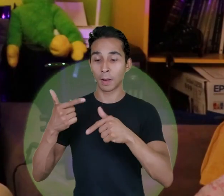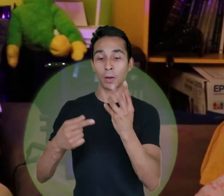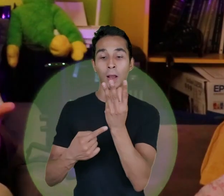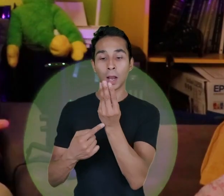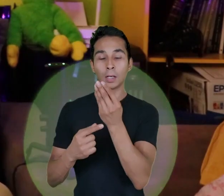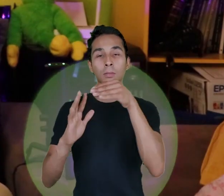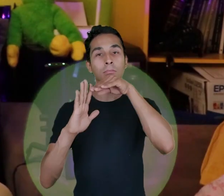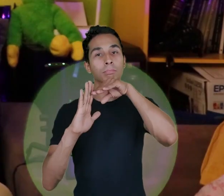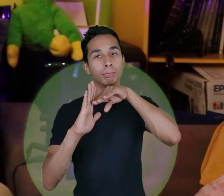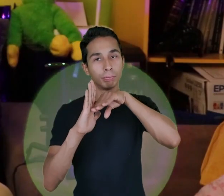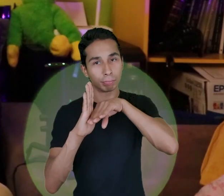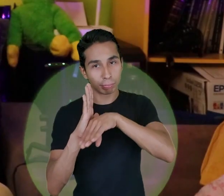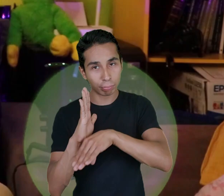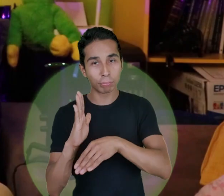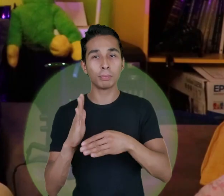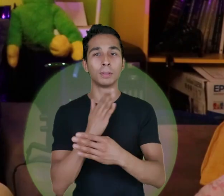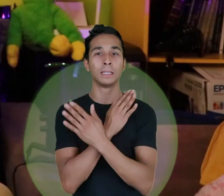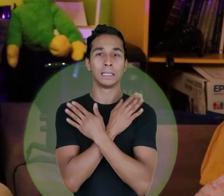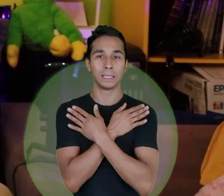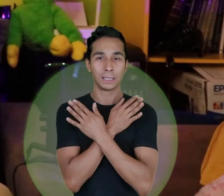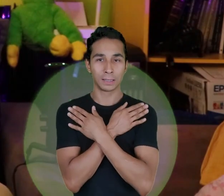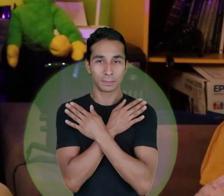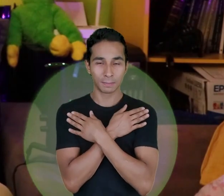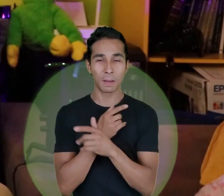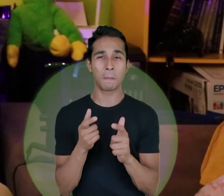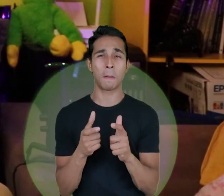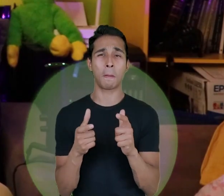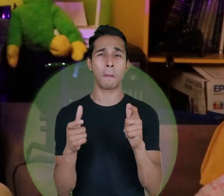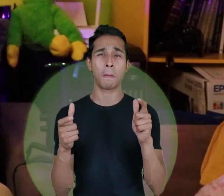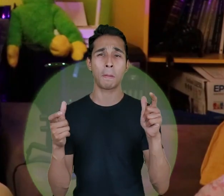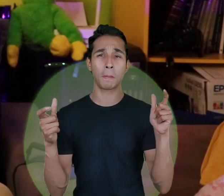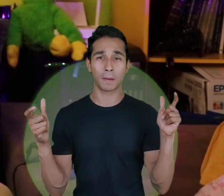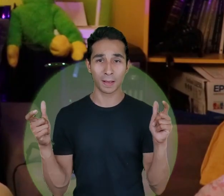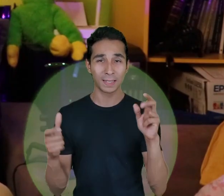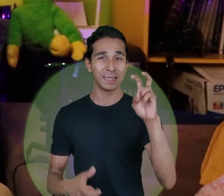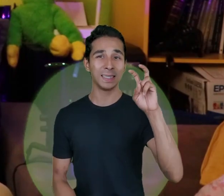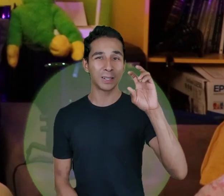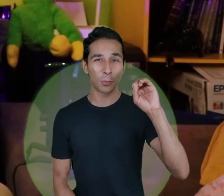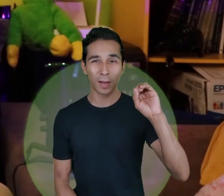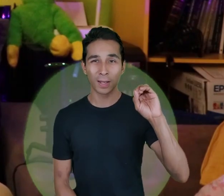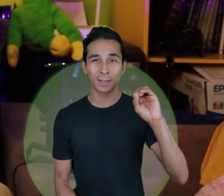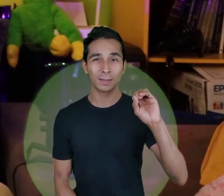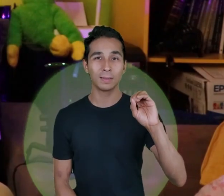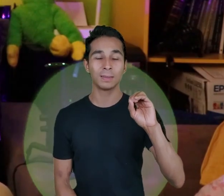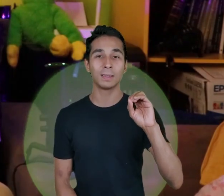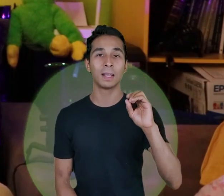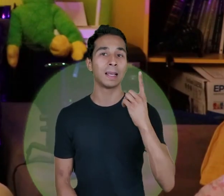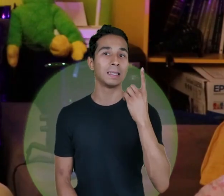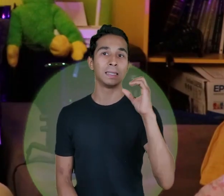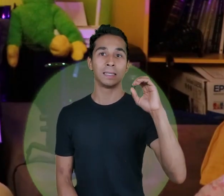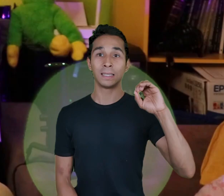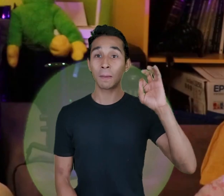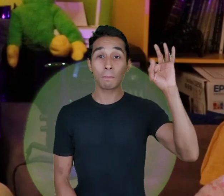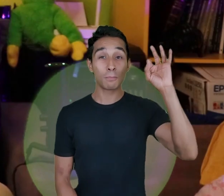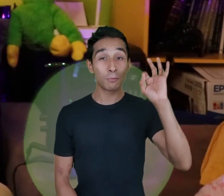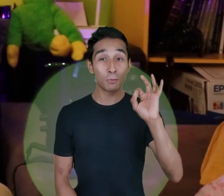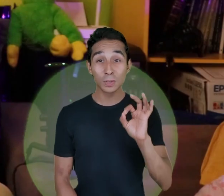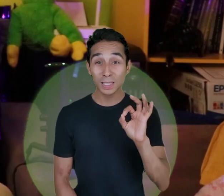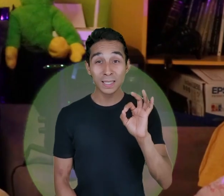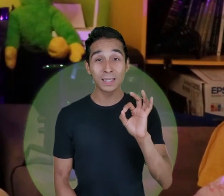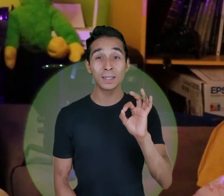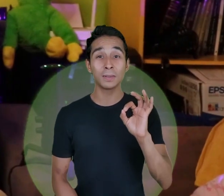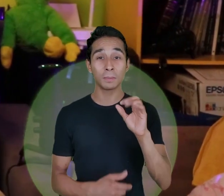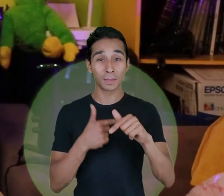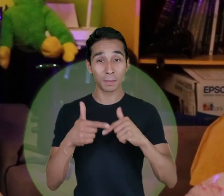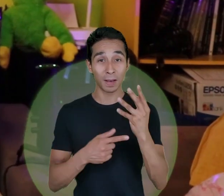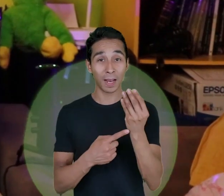foram muitas pessoas perdendo emprego, a gente tem dados aí de que 50% a 100% dos 5 milhões de trabalhadores tiveram